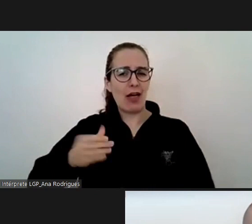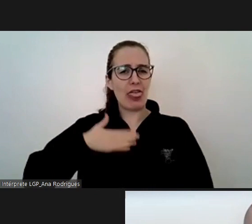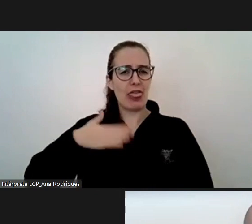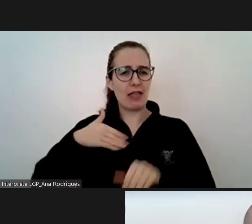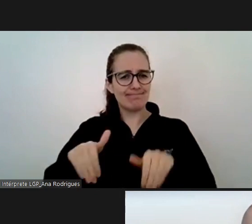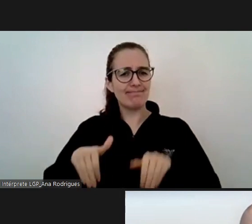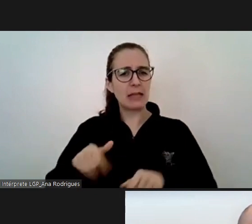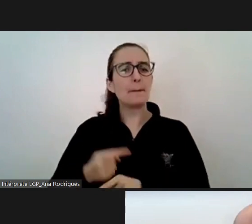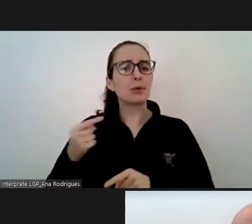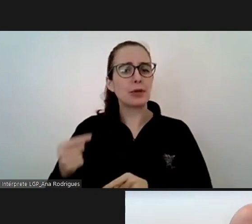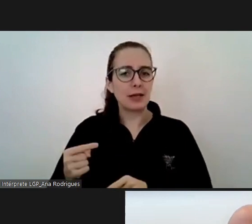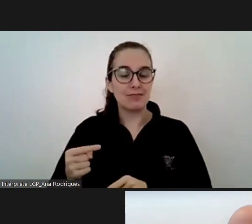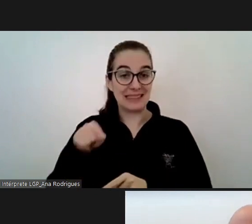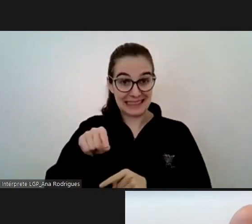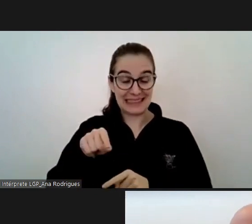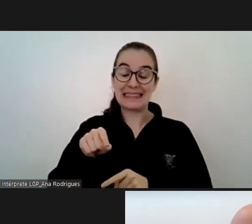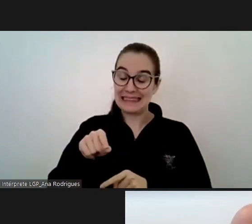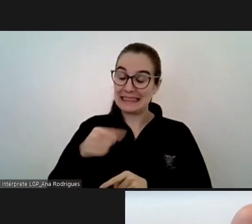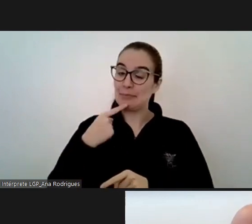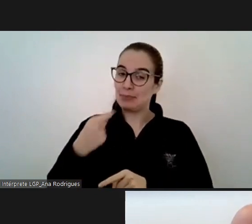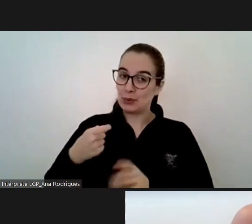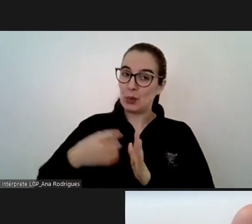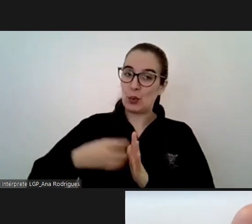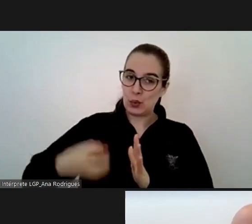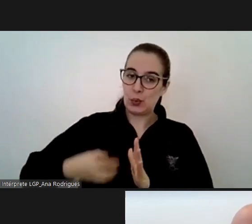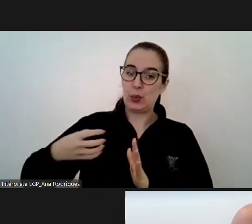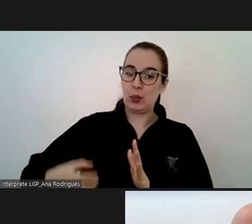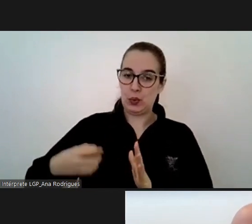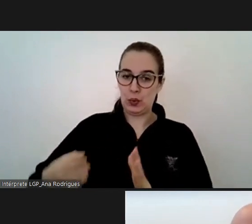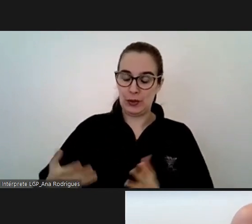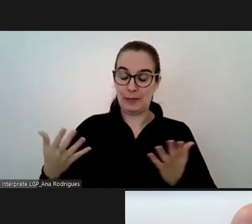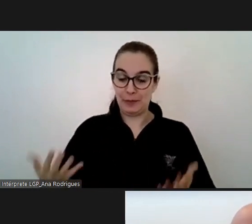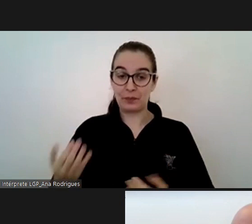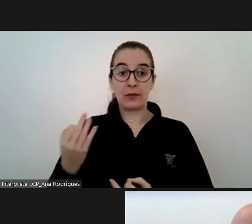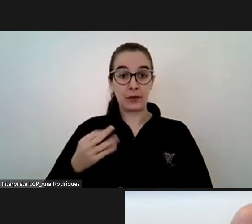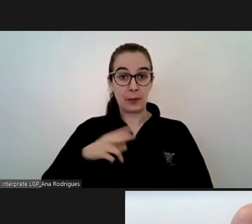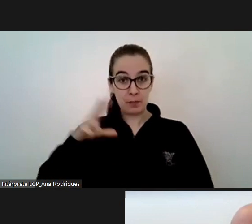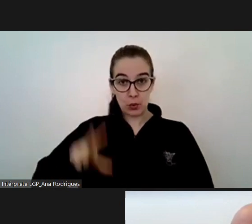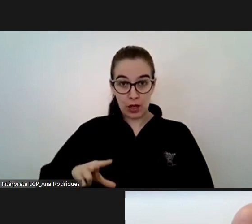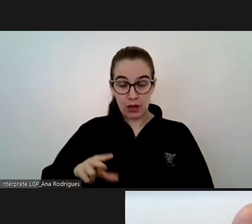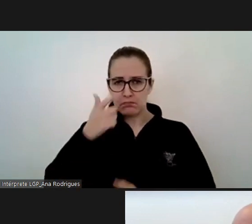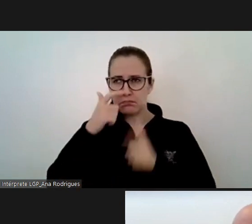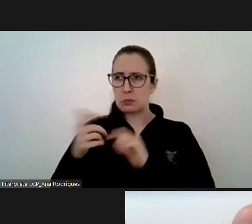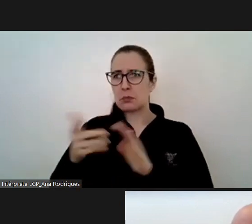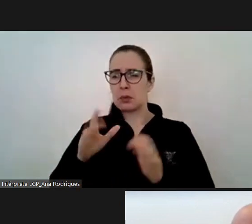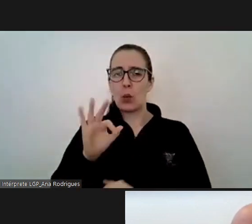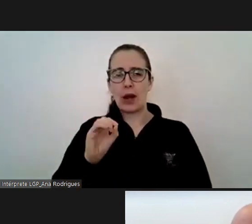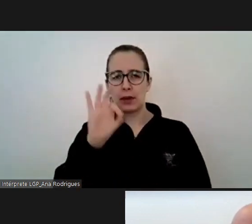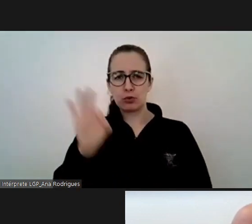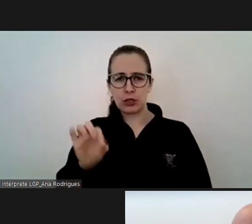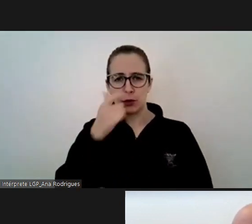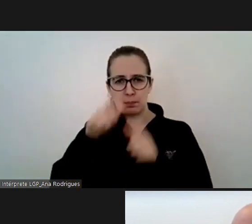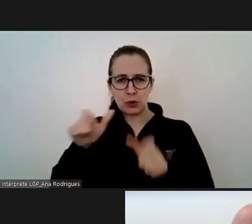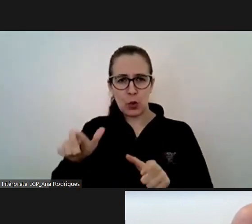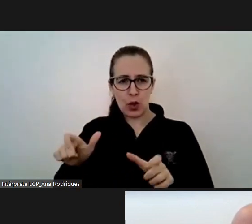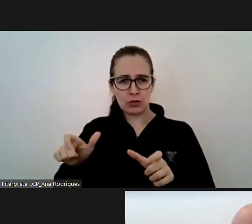estudar os abstencionistas, porque mesmo em Portugal, apesar de termos 40% de abstenção, ninguém